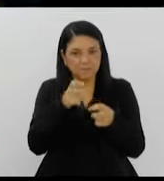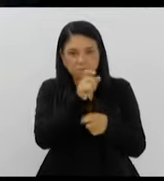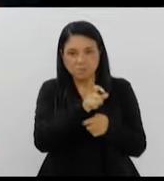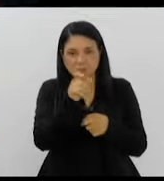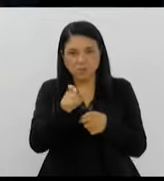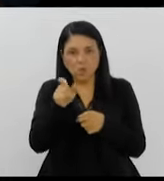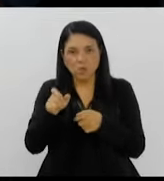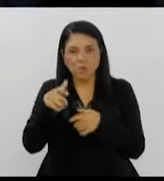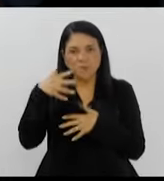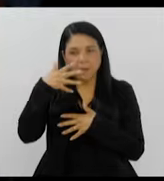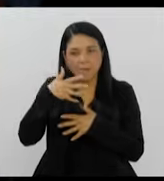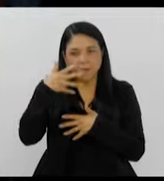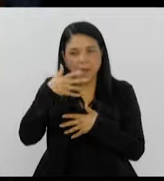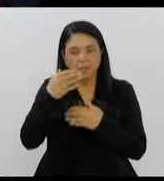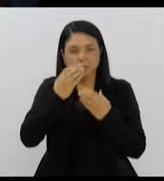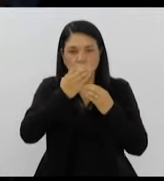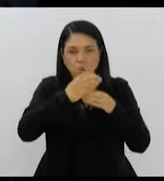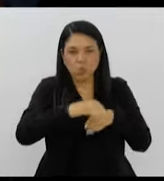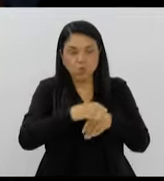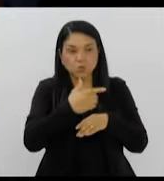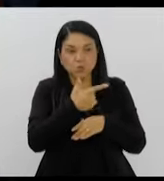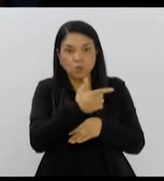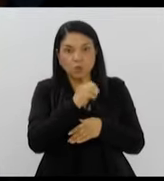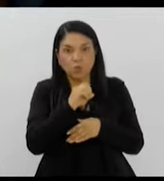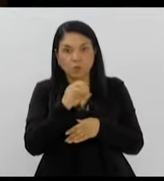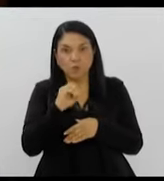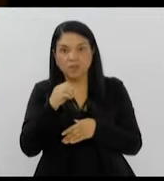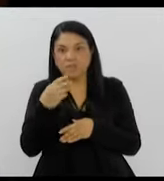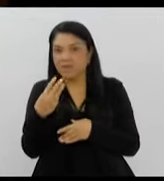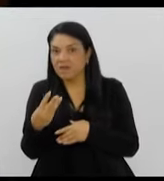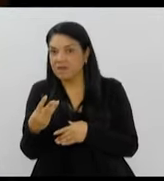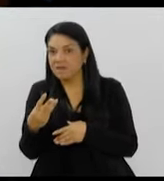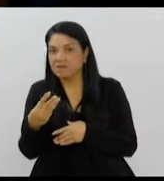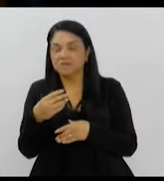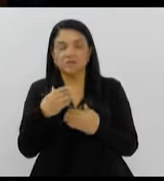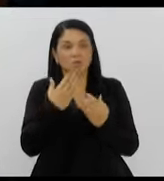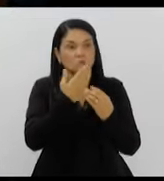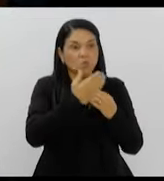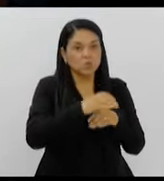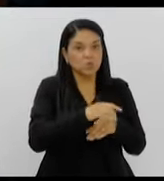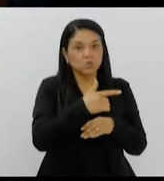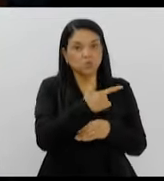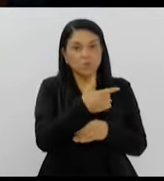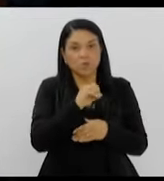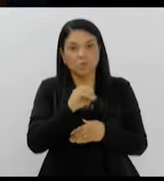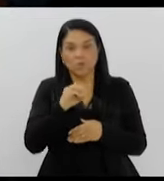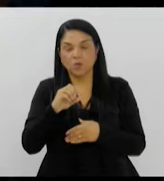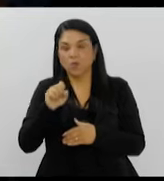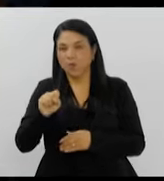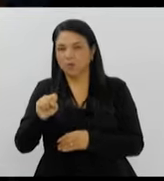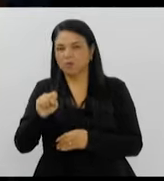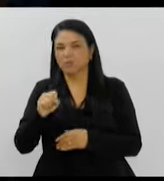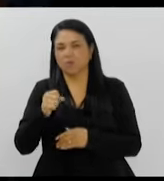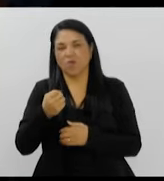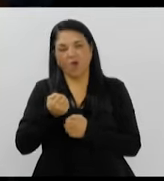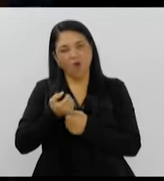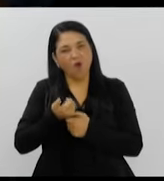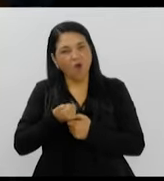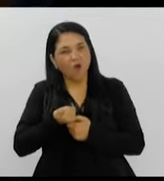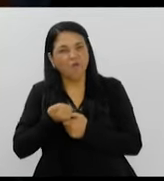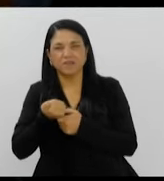falando de concurso de 2003 concurso de 2008 e acho uma